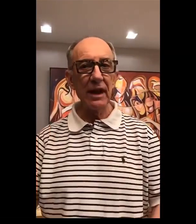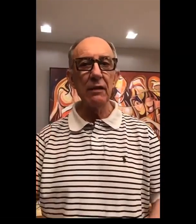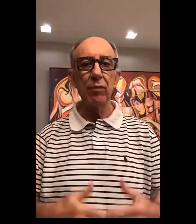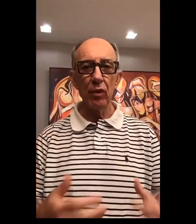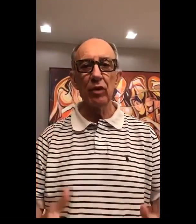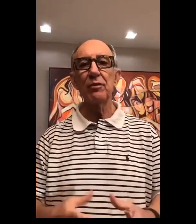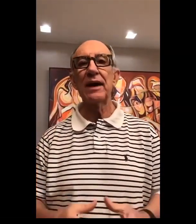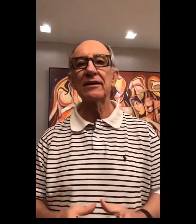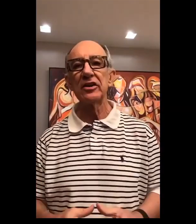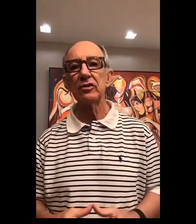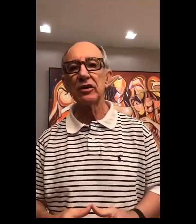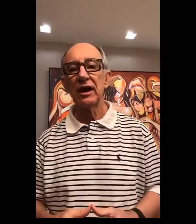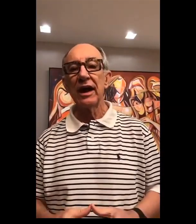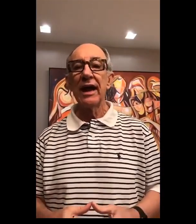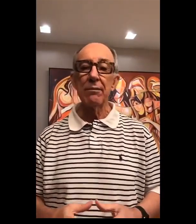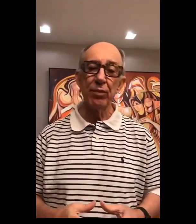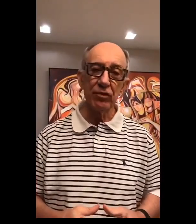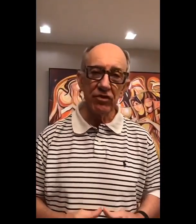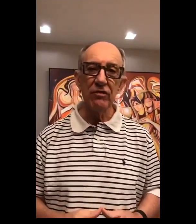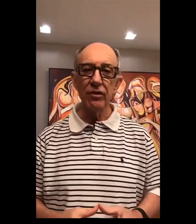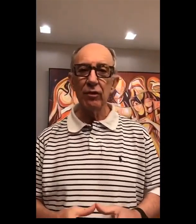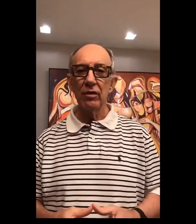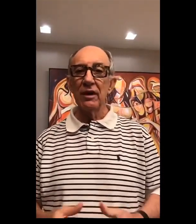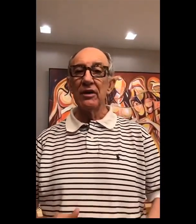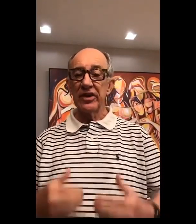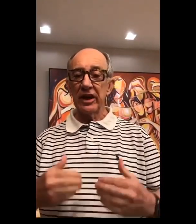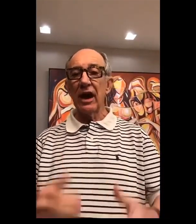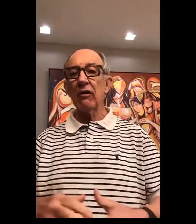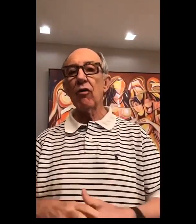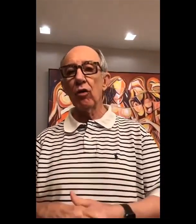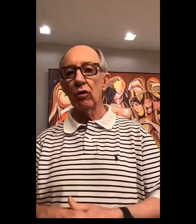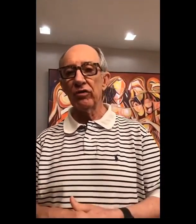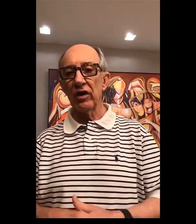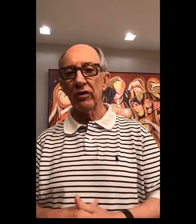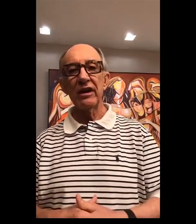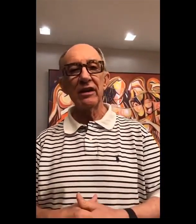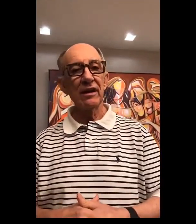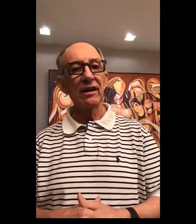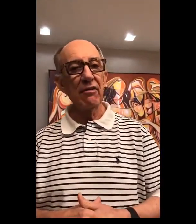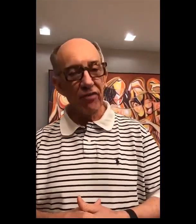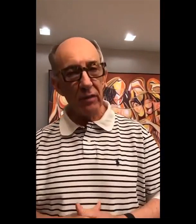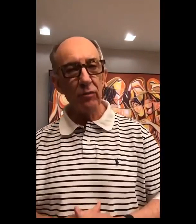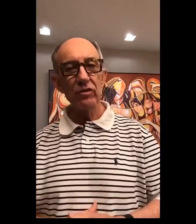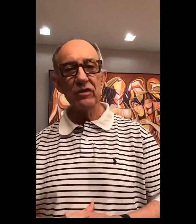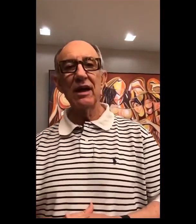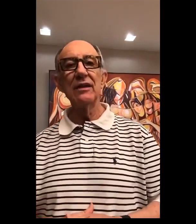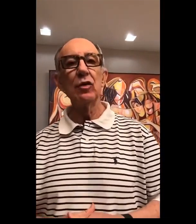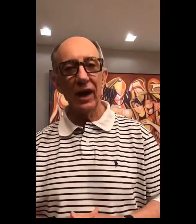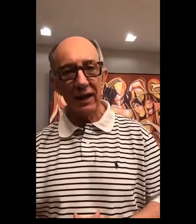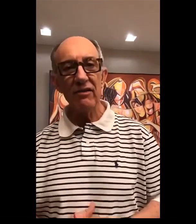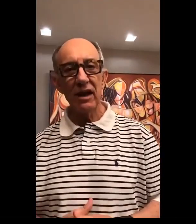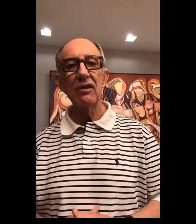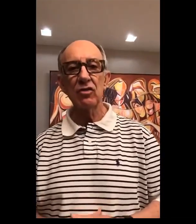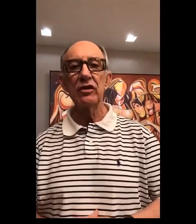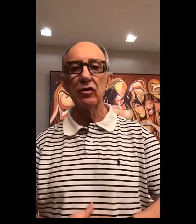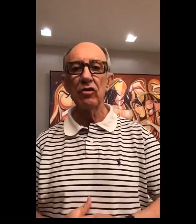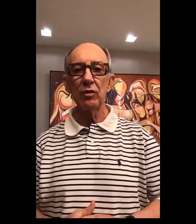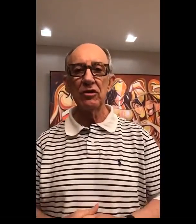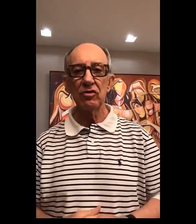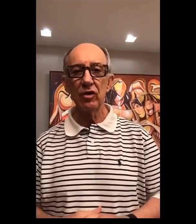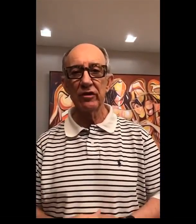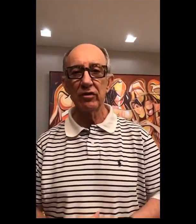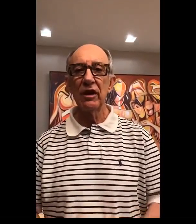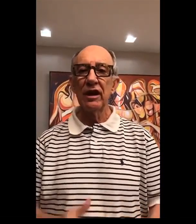pelo PT e por outros partidos, é possível chegar a uma conclusão que devemos anular as